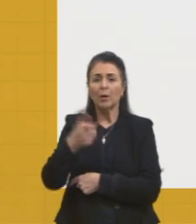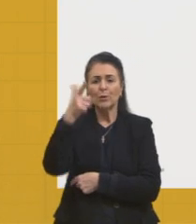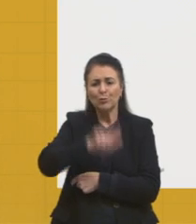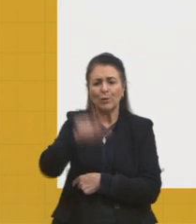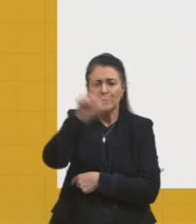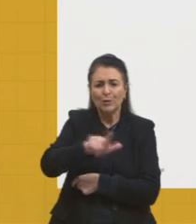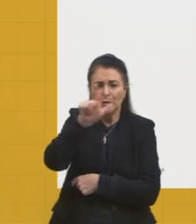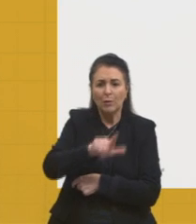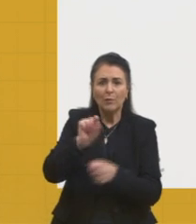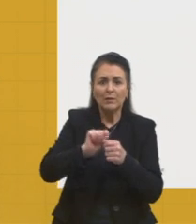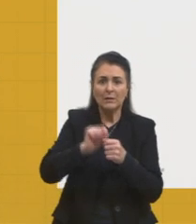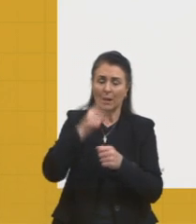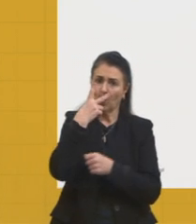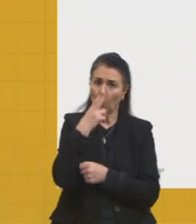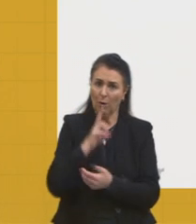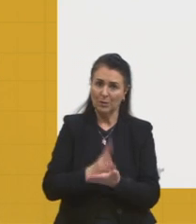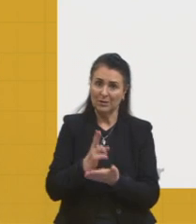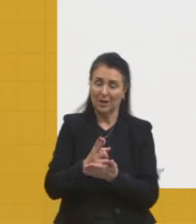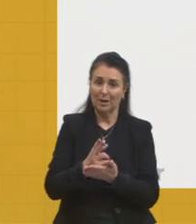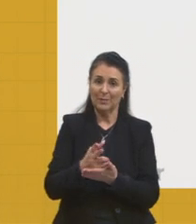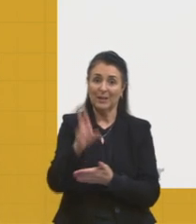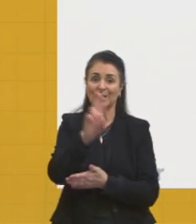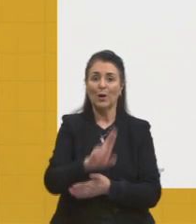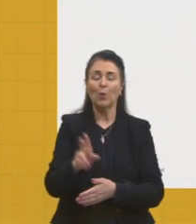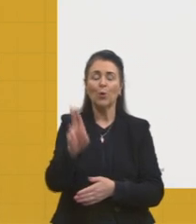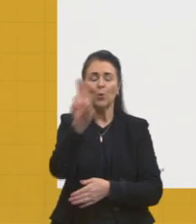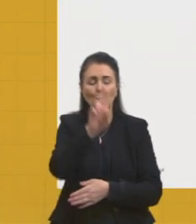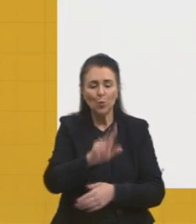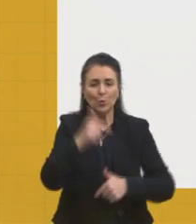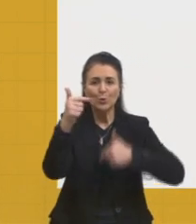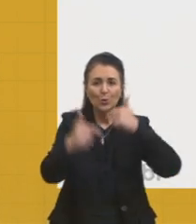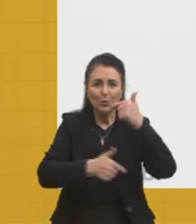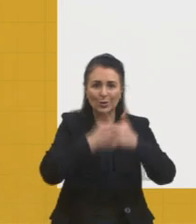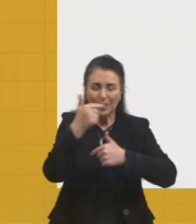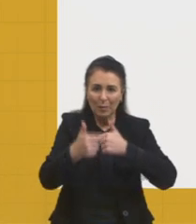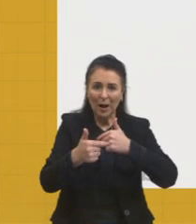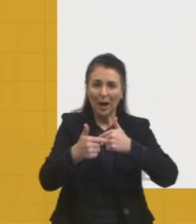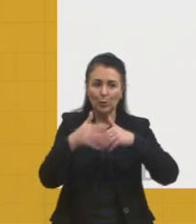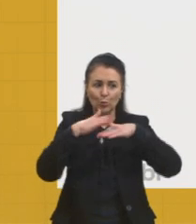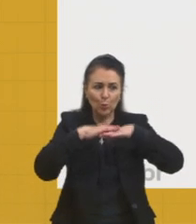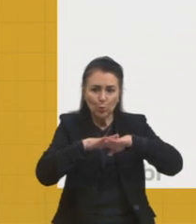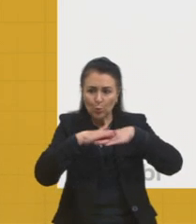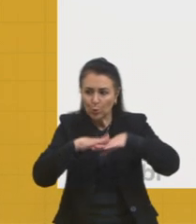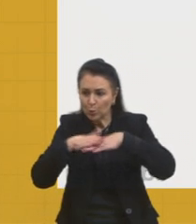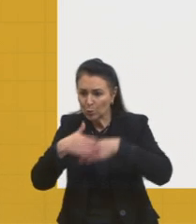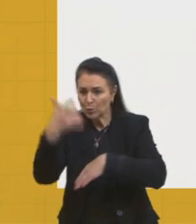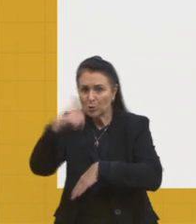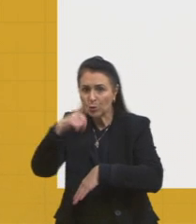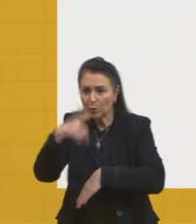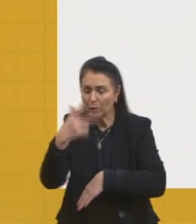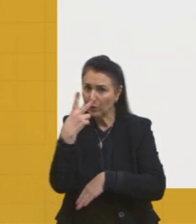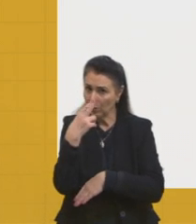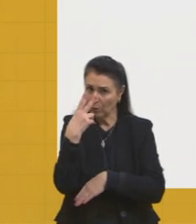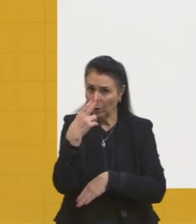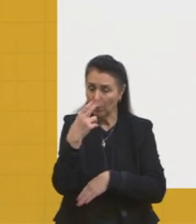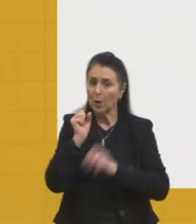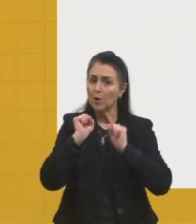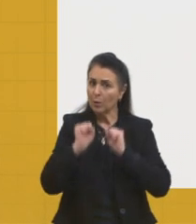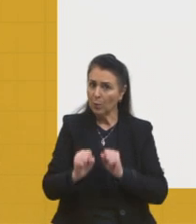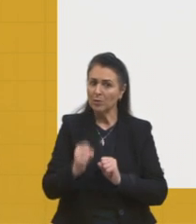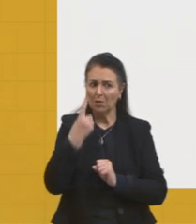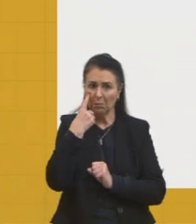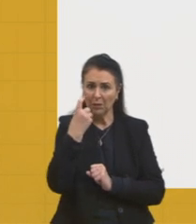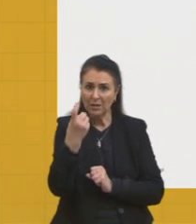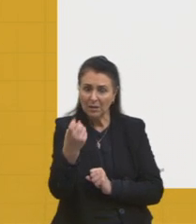repetir então a mecanização do trabalho né a liberação do ser humano esse trabalho repetitivo que poderia ser uma